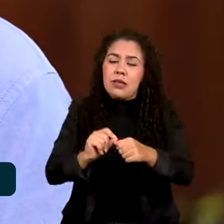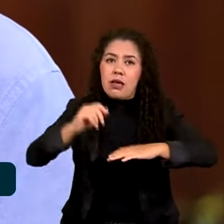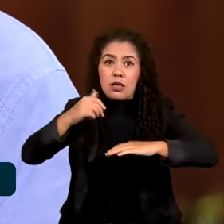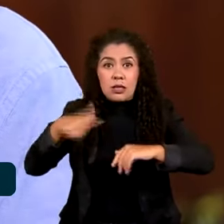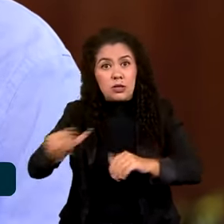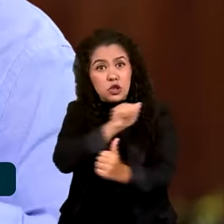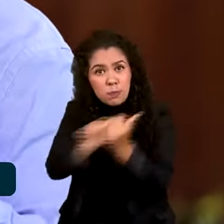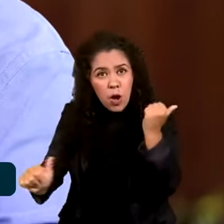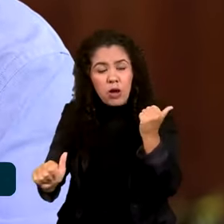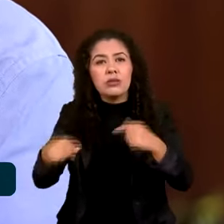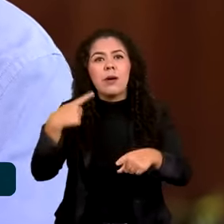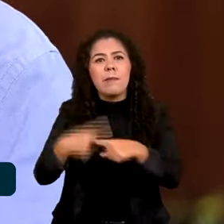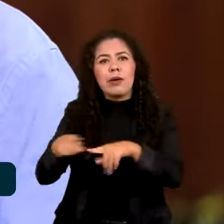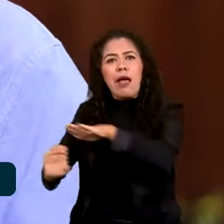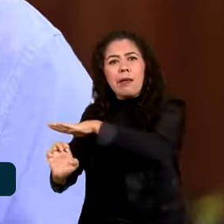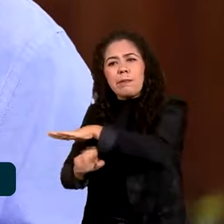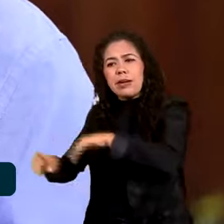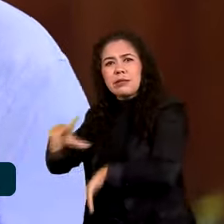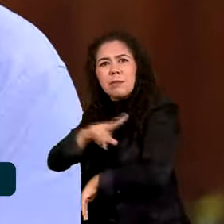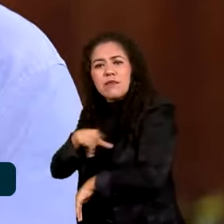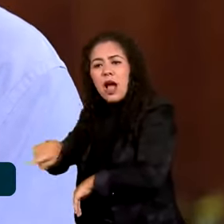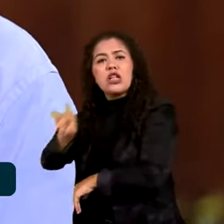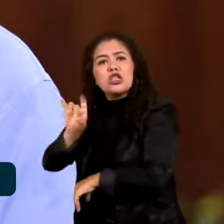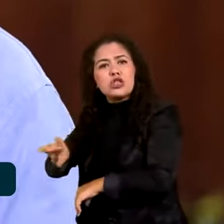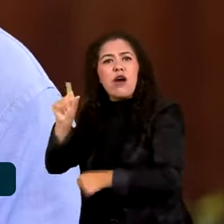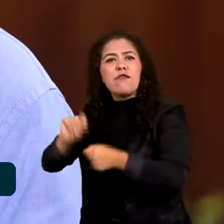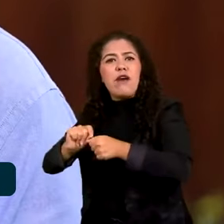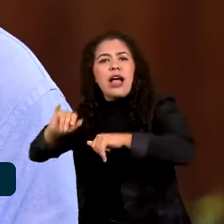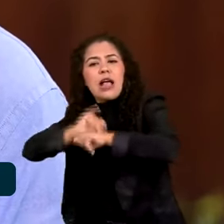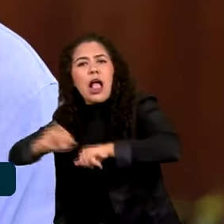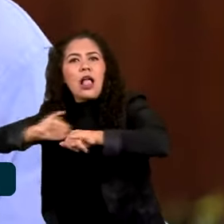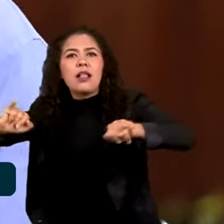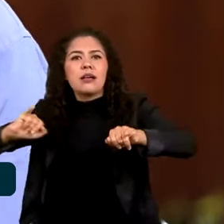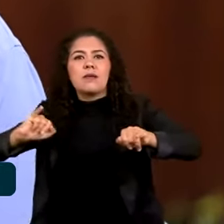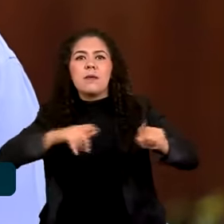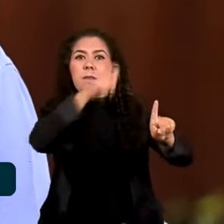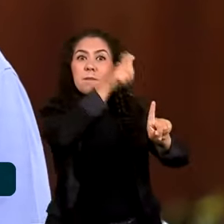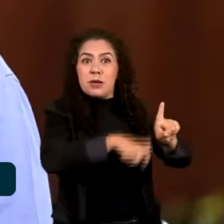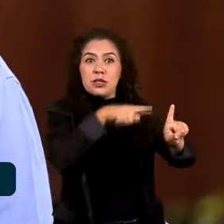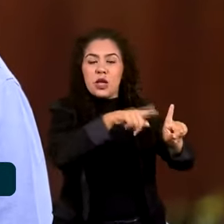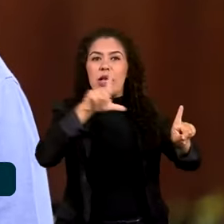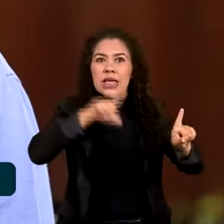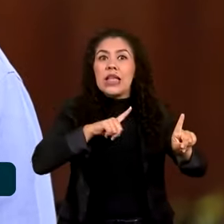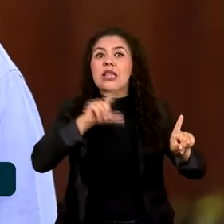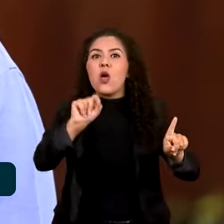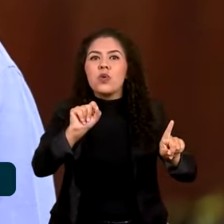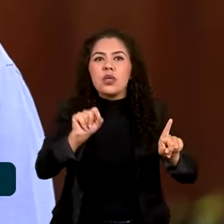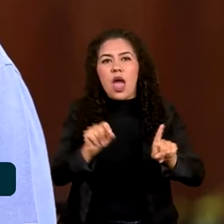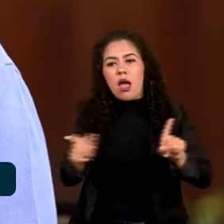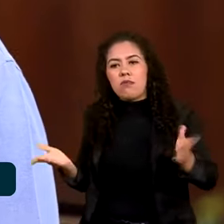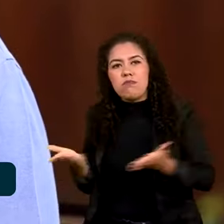privada, ela só faz publicidade para o cara que dá retorno financeiro. Mas ninguém que está começando a carreira dá